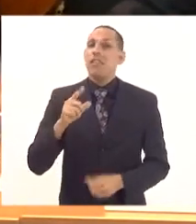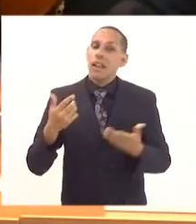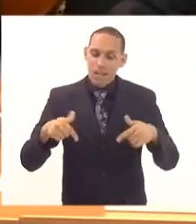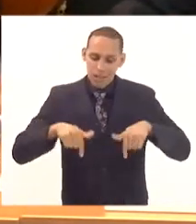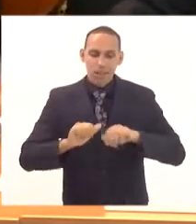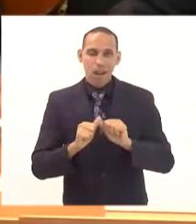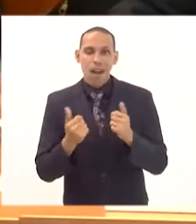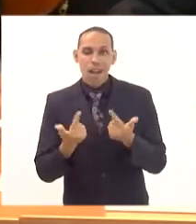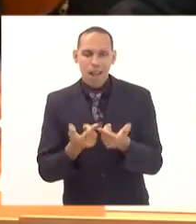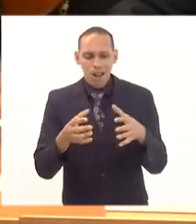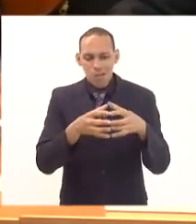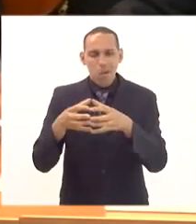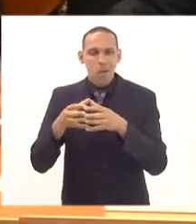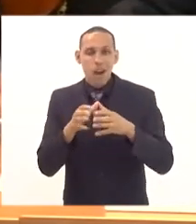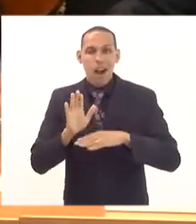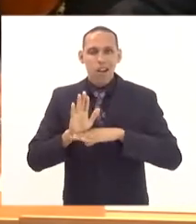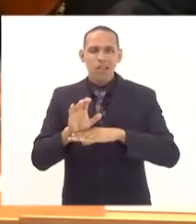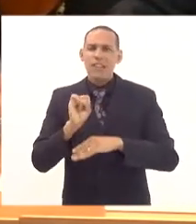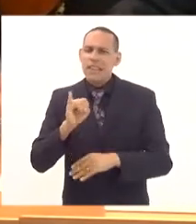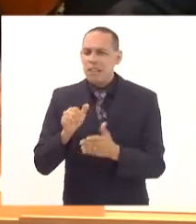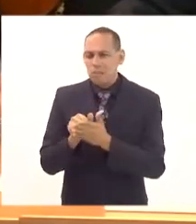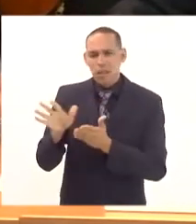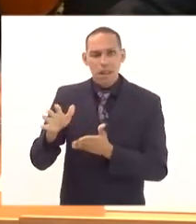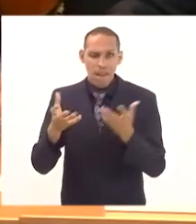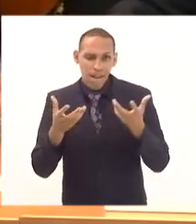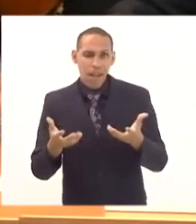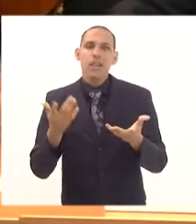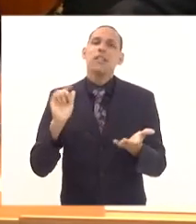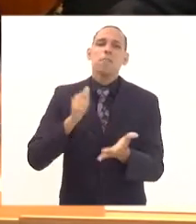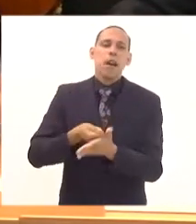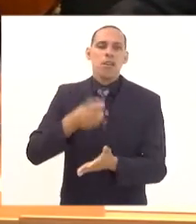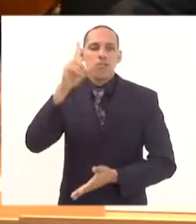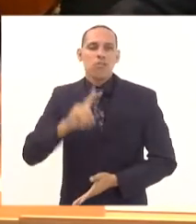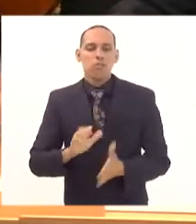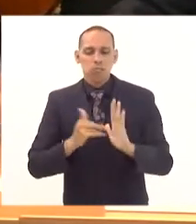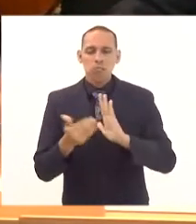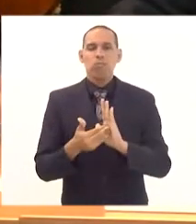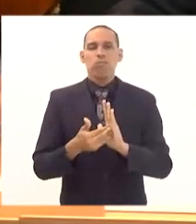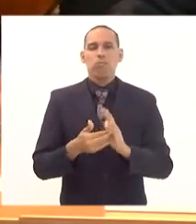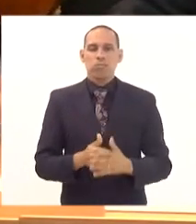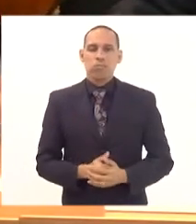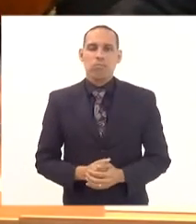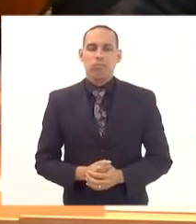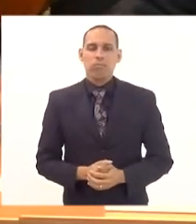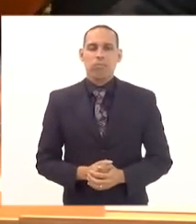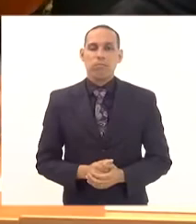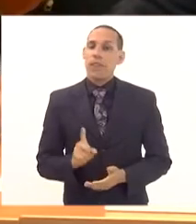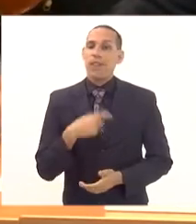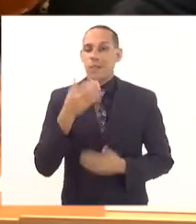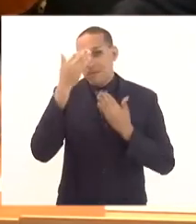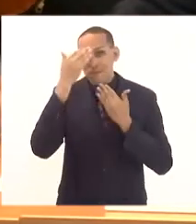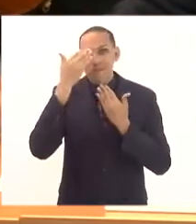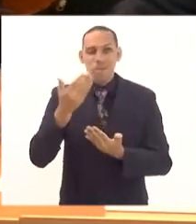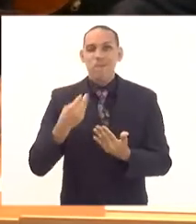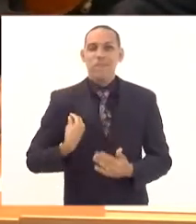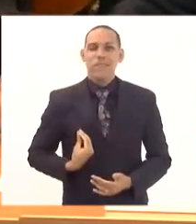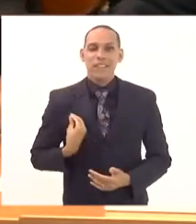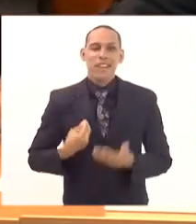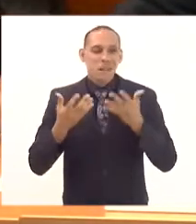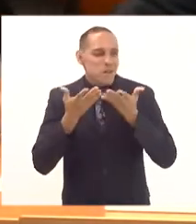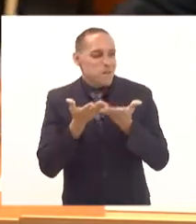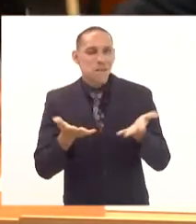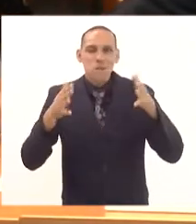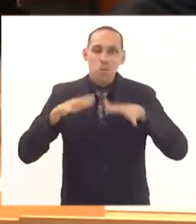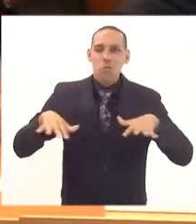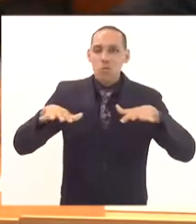disposição você querem demitir que paga em todos os direitos nós agradecemos a presença de todos